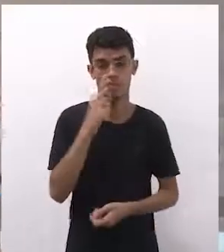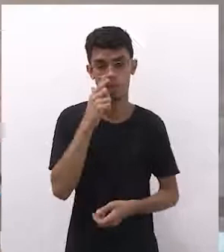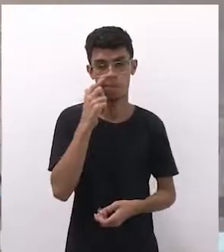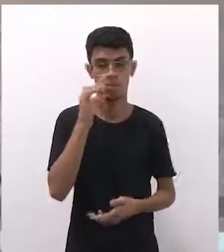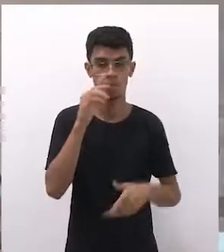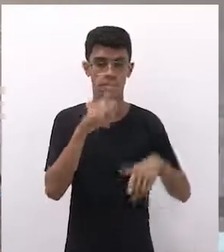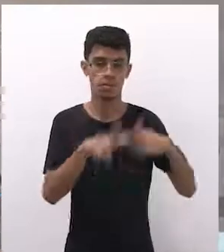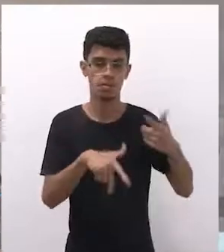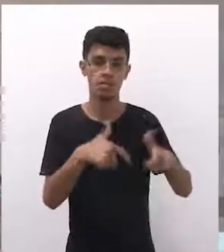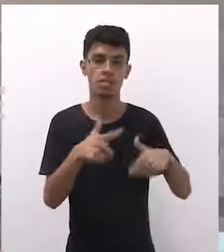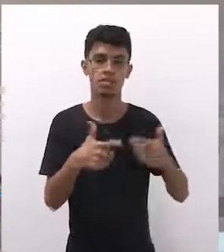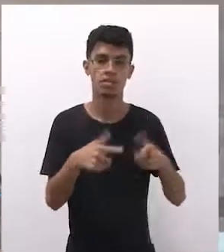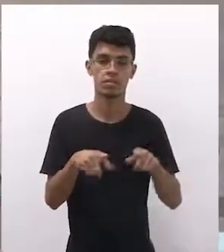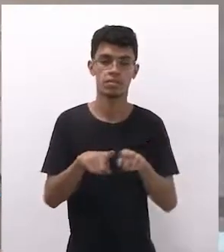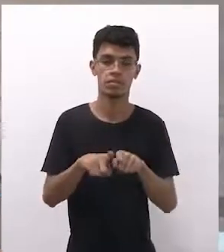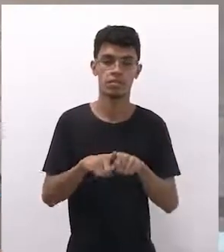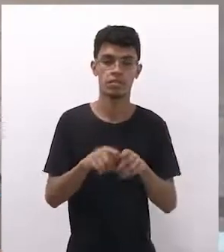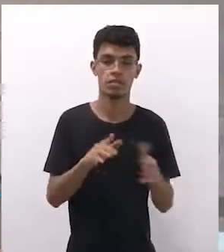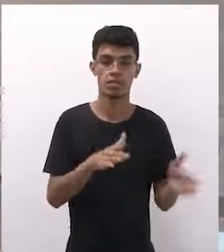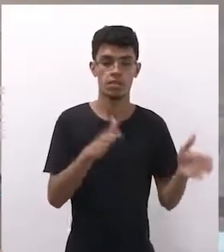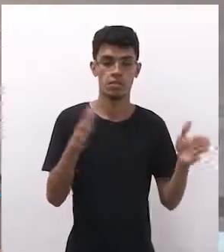prestação de serviço, né?